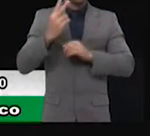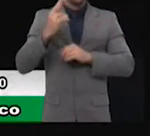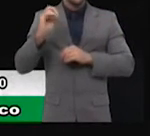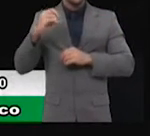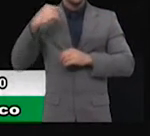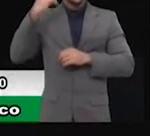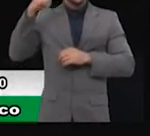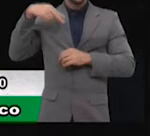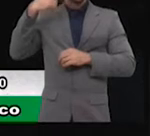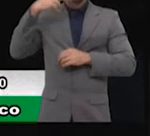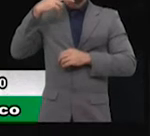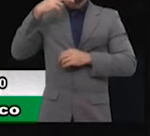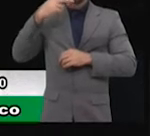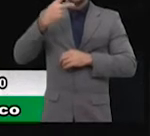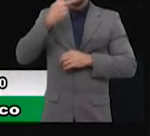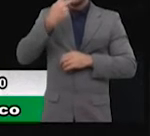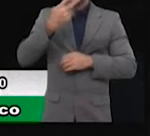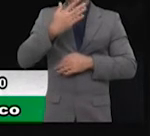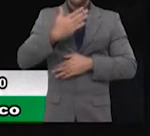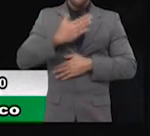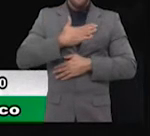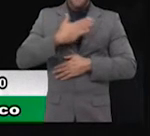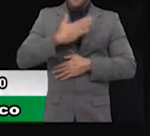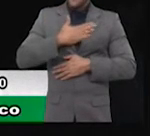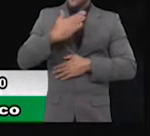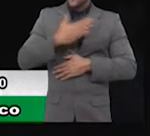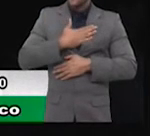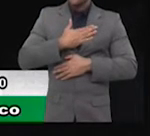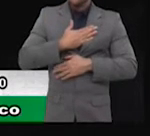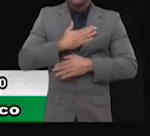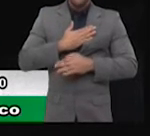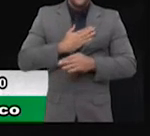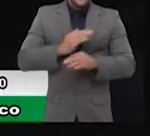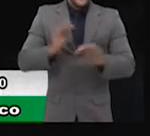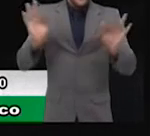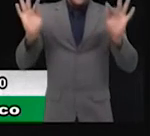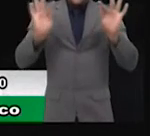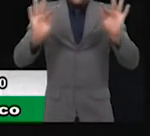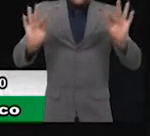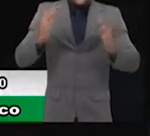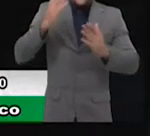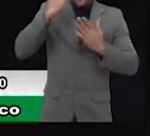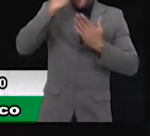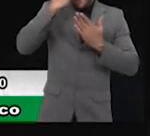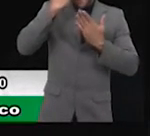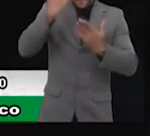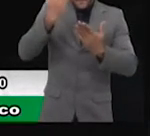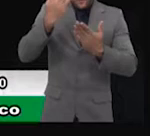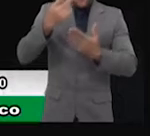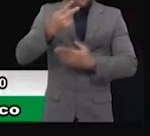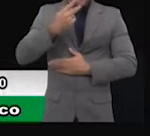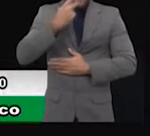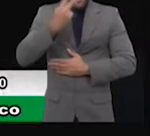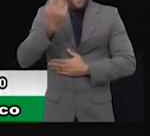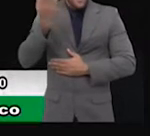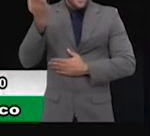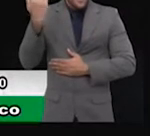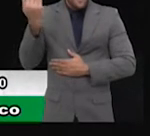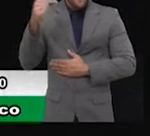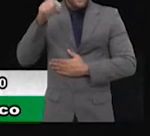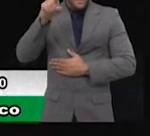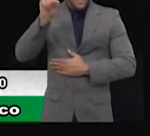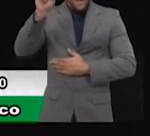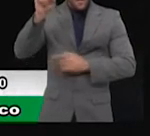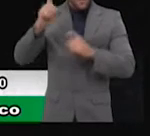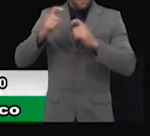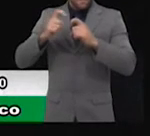que, para mim, eu sou muito grata, presidente. Como eu já falei, você estava no hospital, outro dia eu falei diretamente